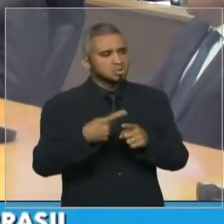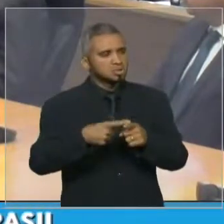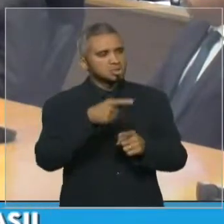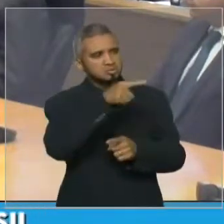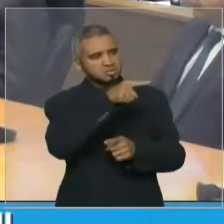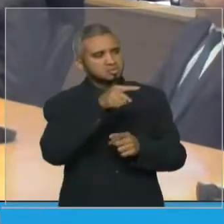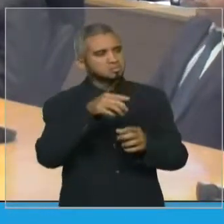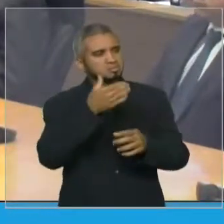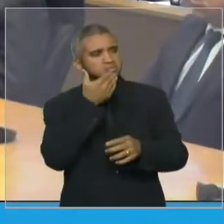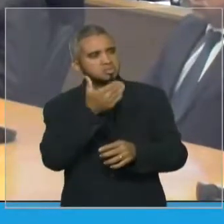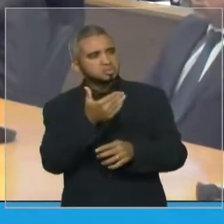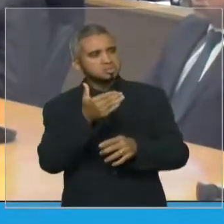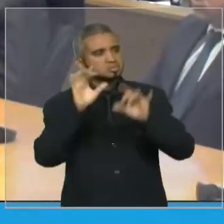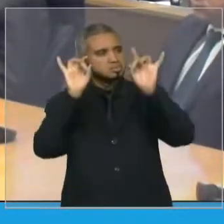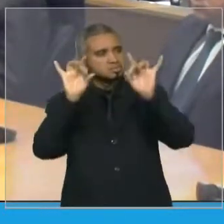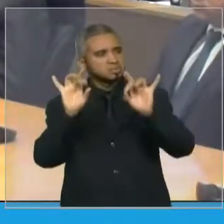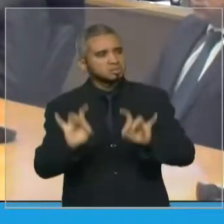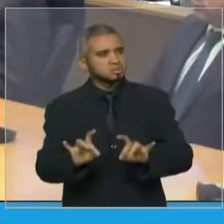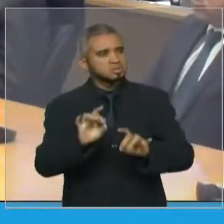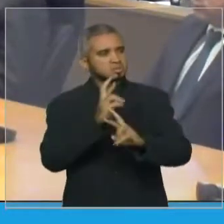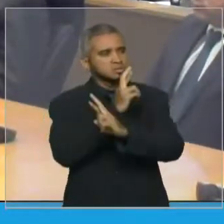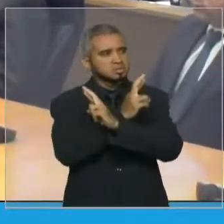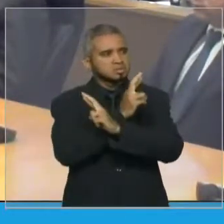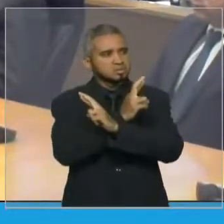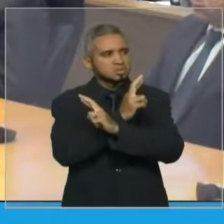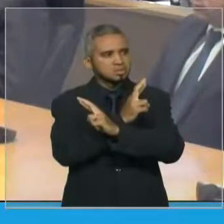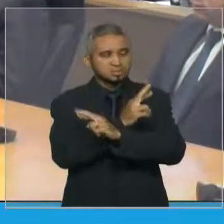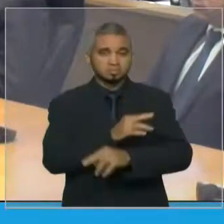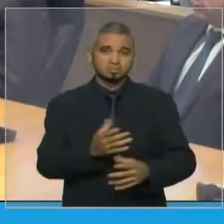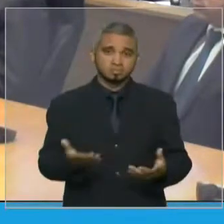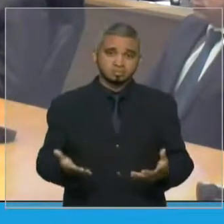Receita Federal. E a gente conversando no dia a dia,